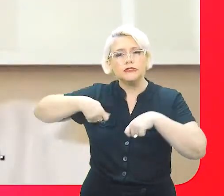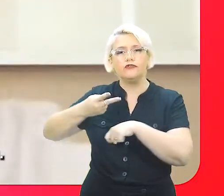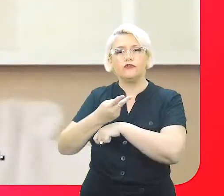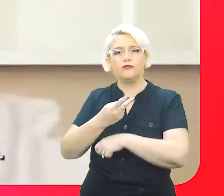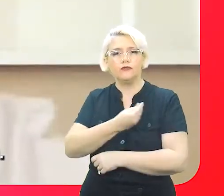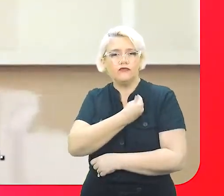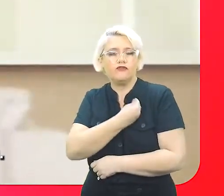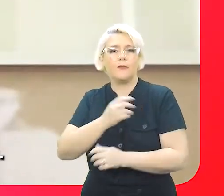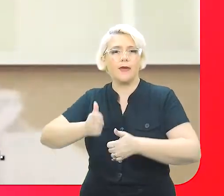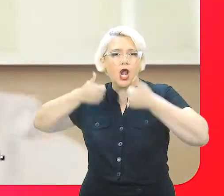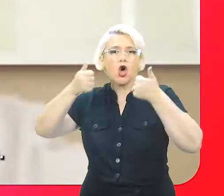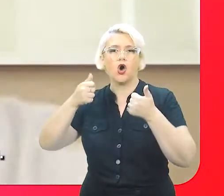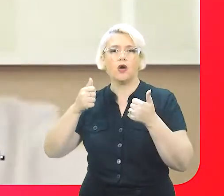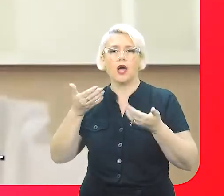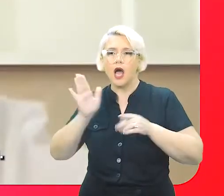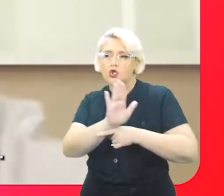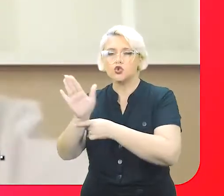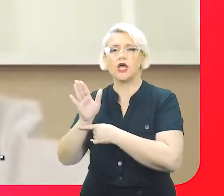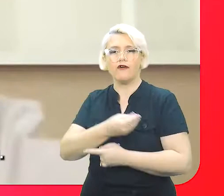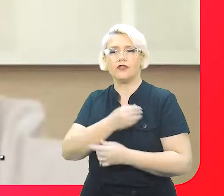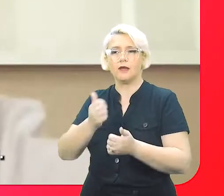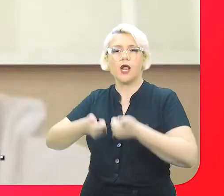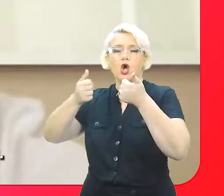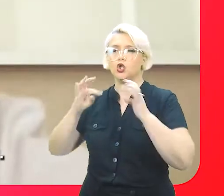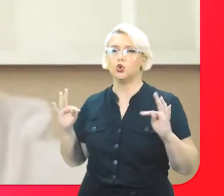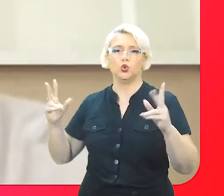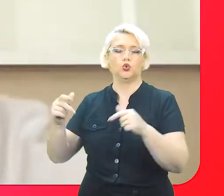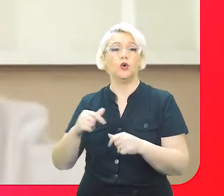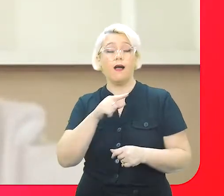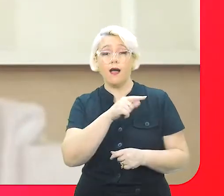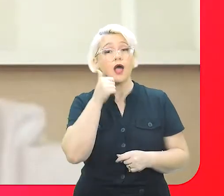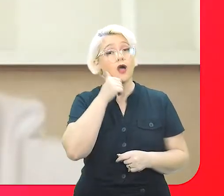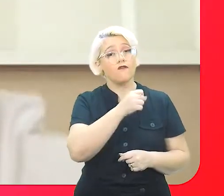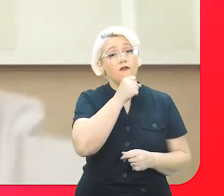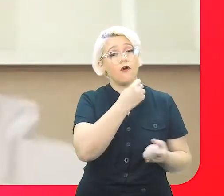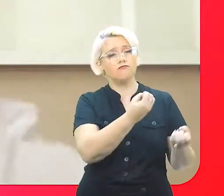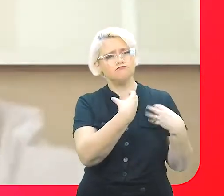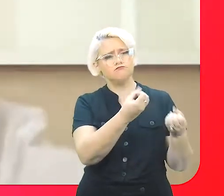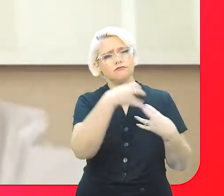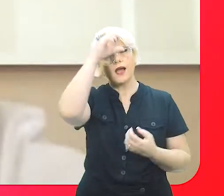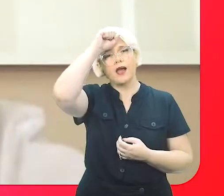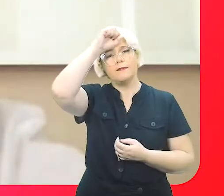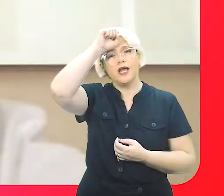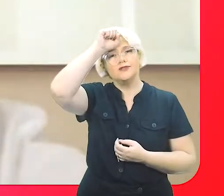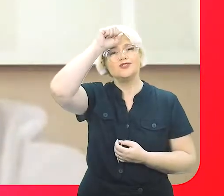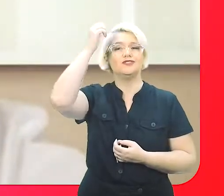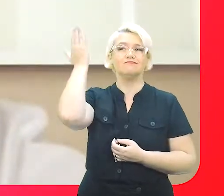melhor e fazer a vida ser melhor para todo mundo. Isso foram lições que eu aprendi